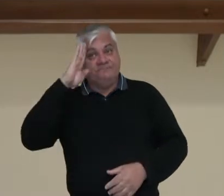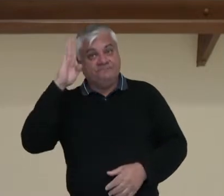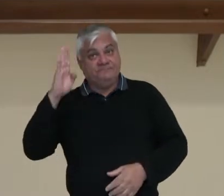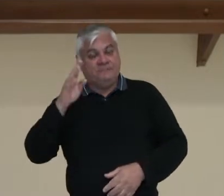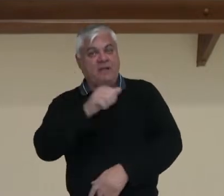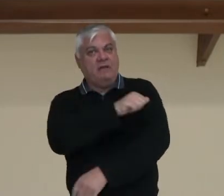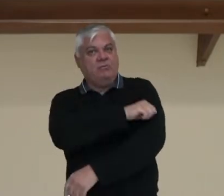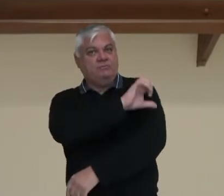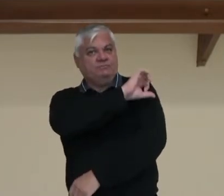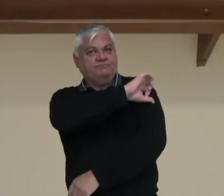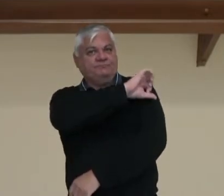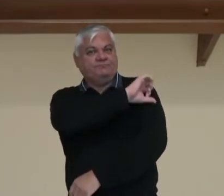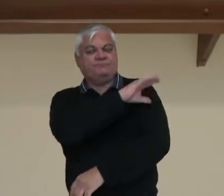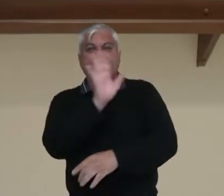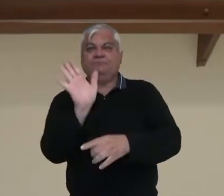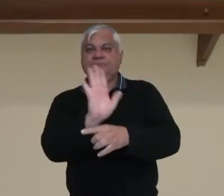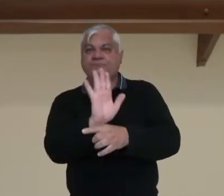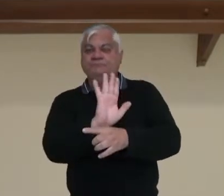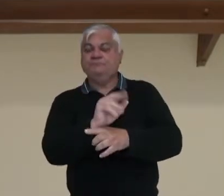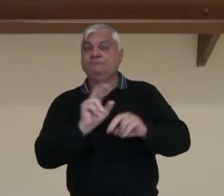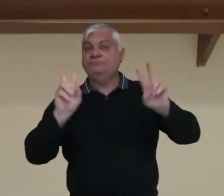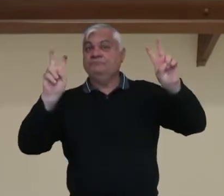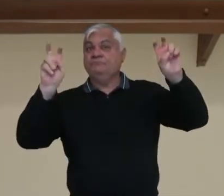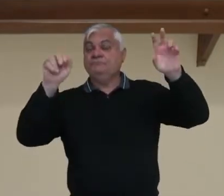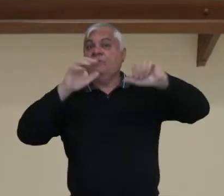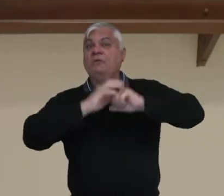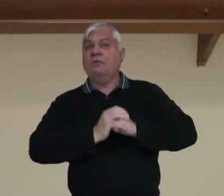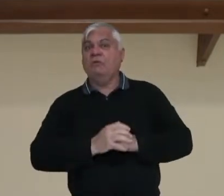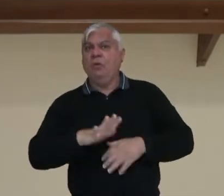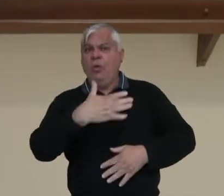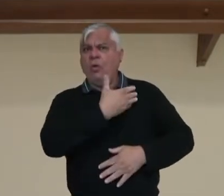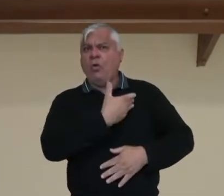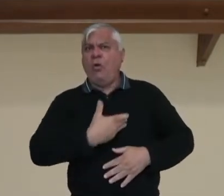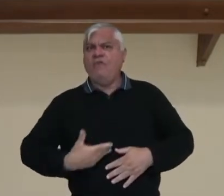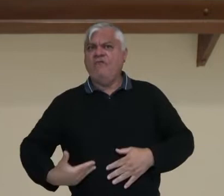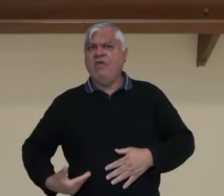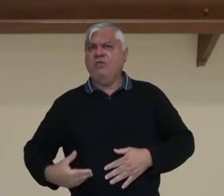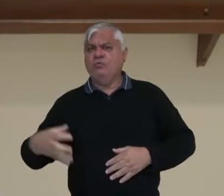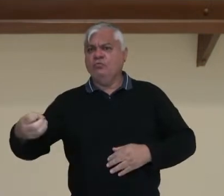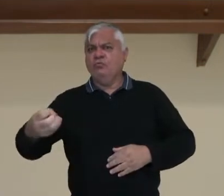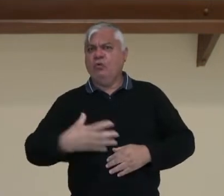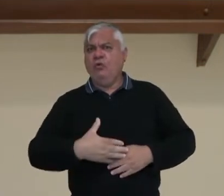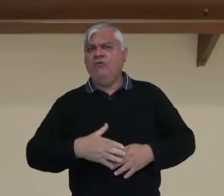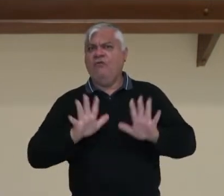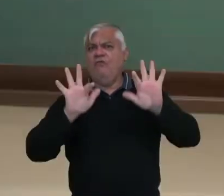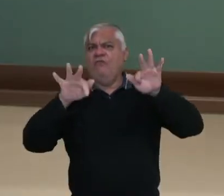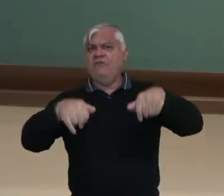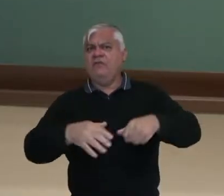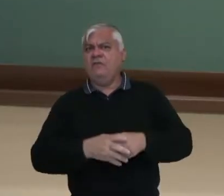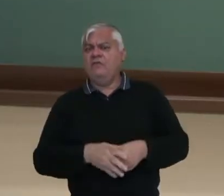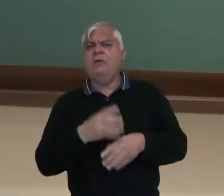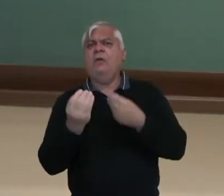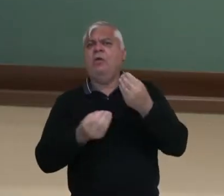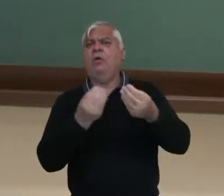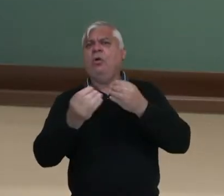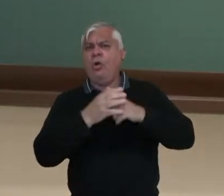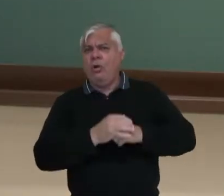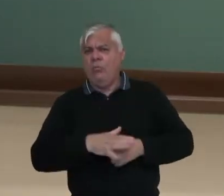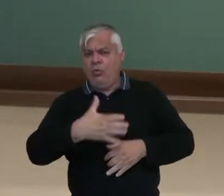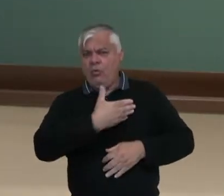estudantes do 9º ano, neste vídeo vamos falar sobre o fim do Estado Novo. Como é que se deu o fim